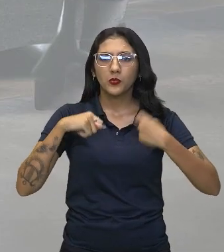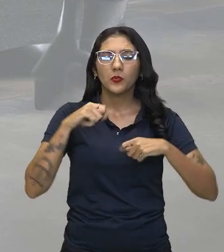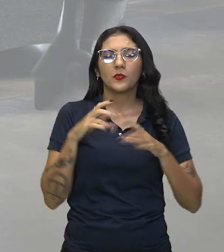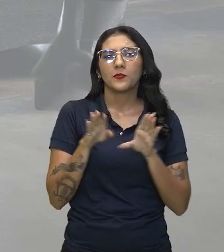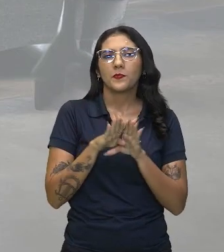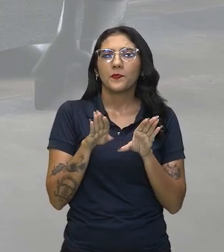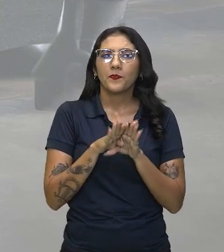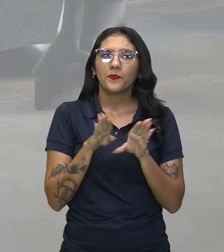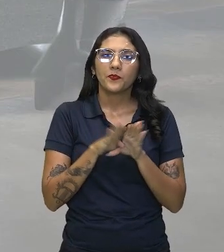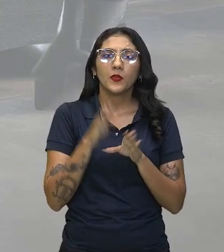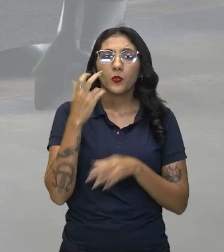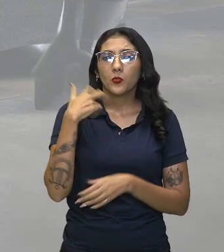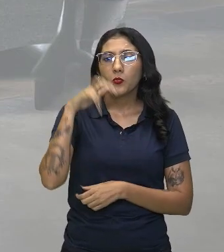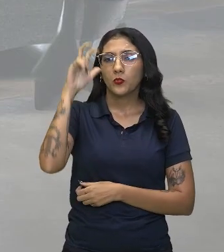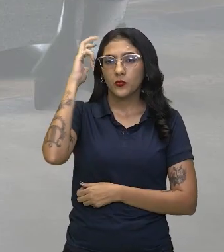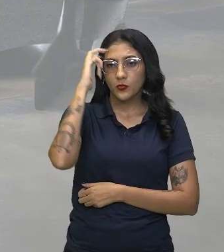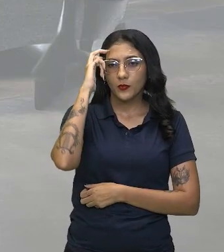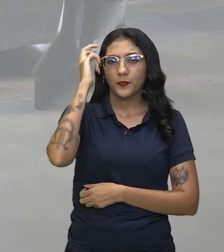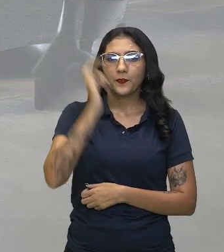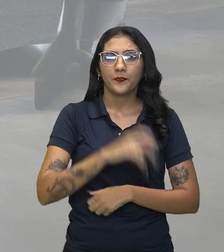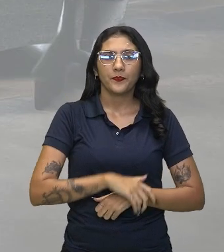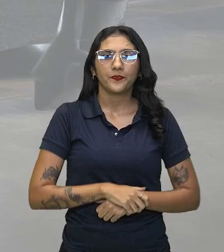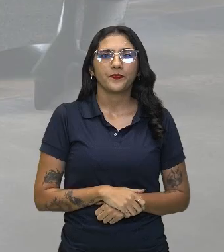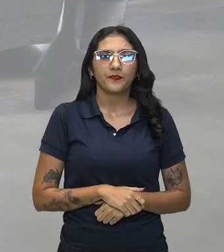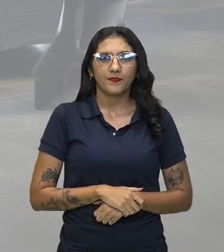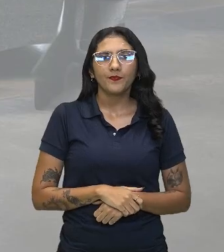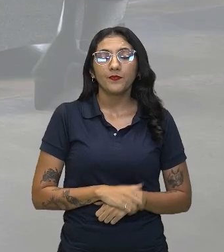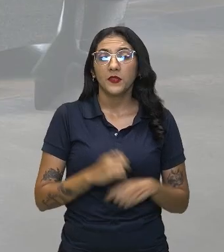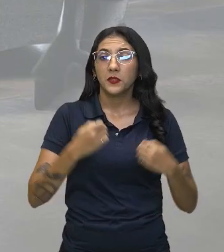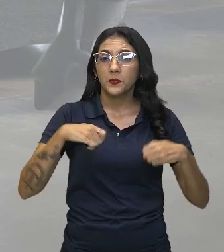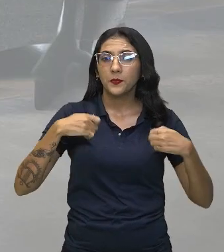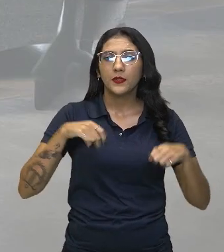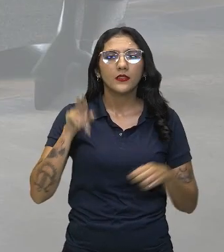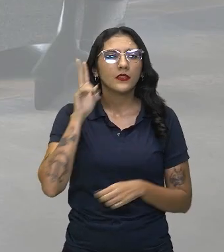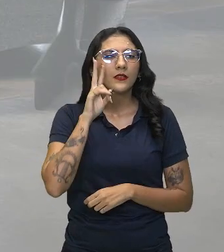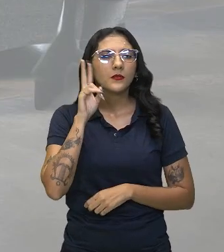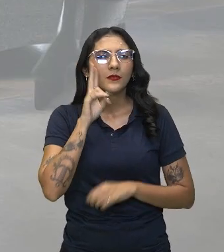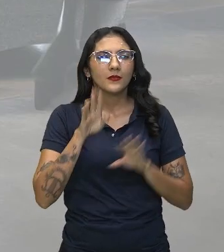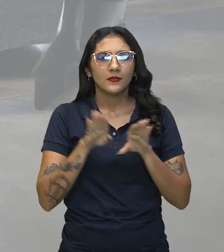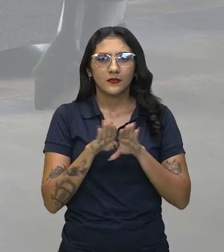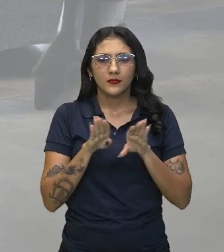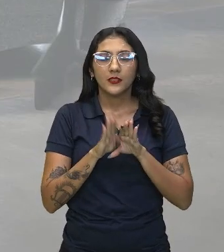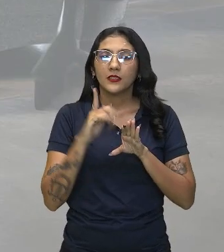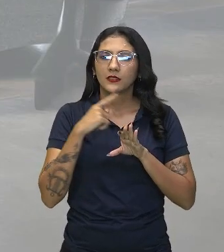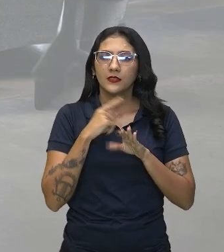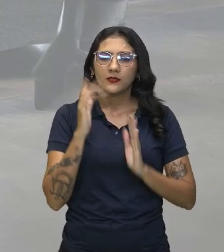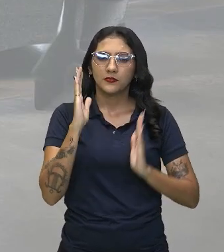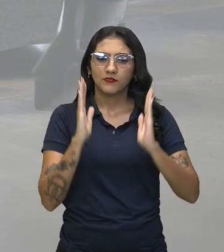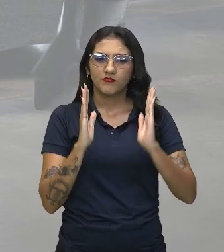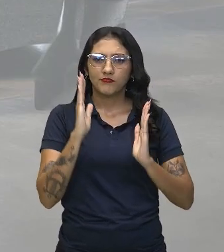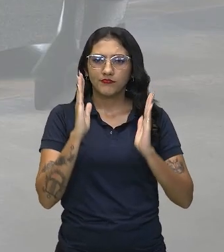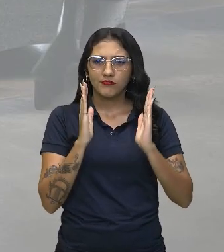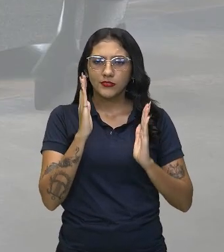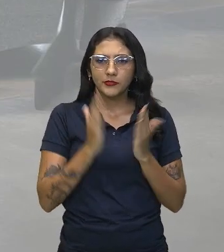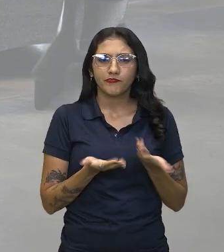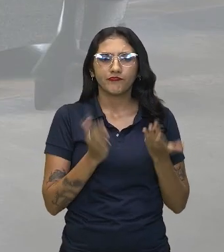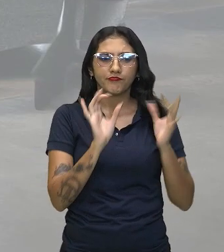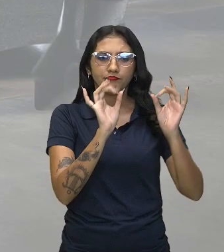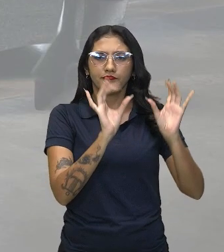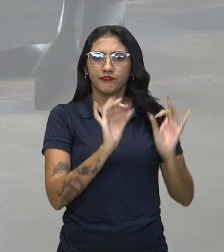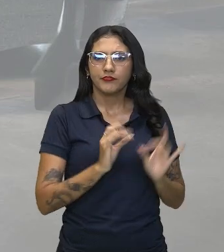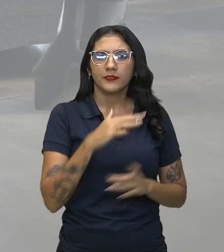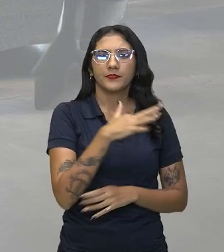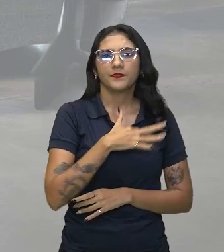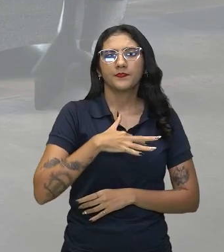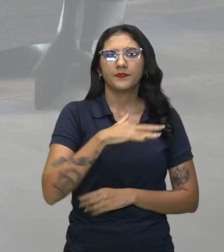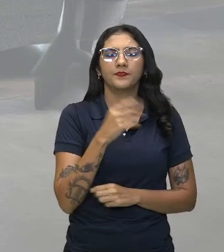nos Estados Unidos. A gente precisa lembrar que houve um grande período de prosperidade econômica ali nos